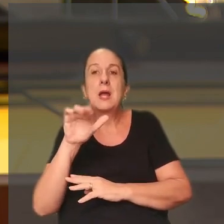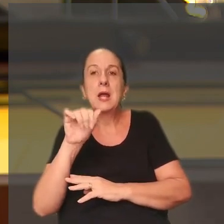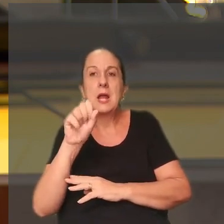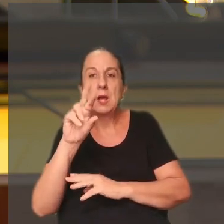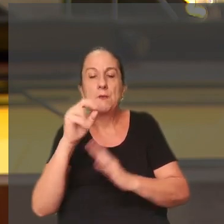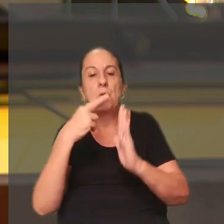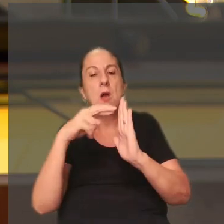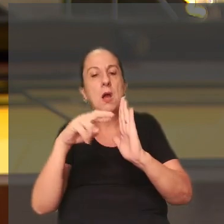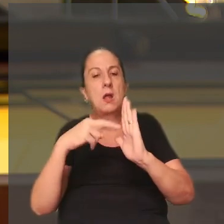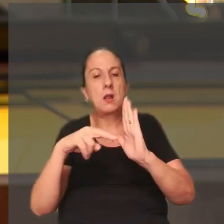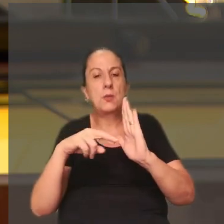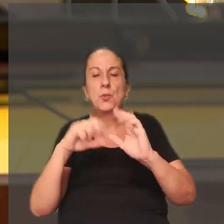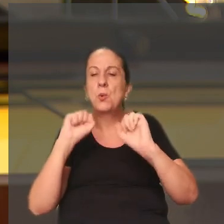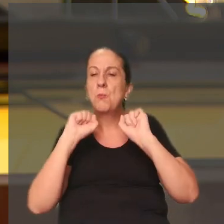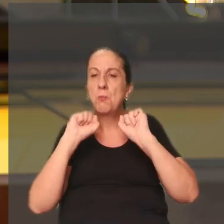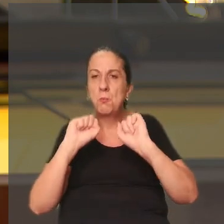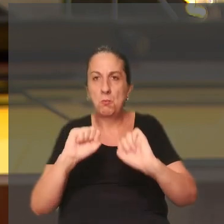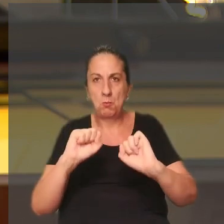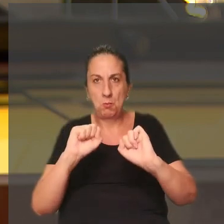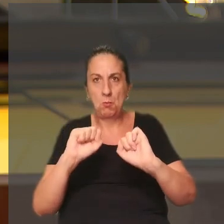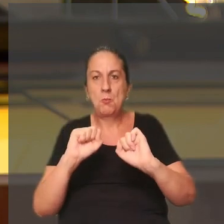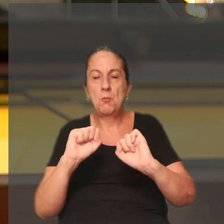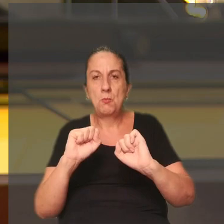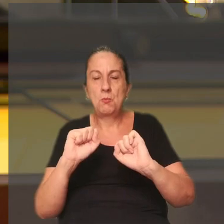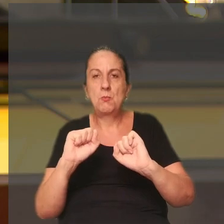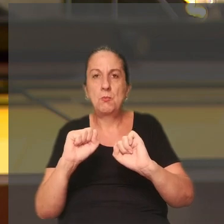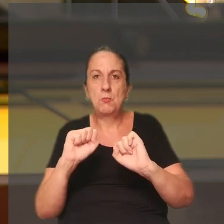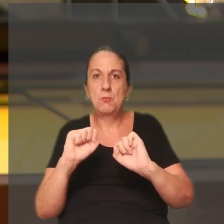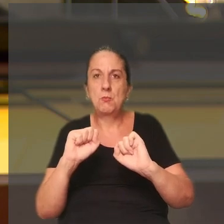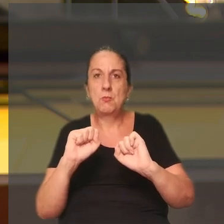instrumento, o relator poderá